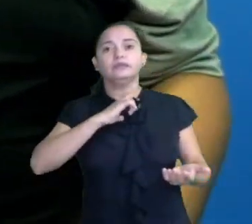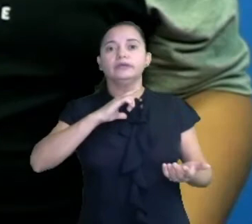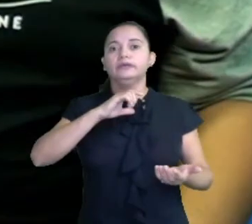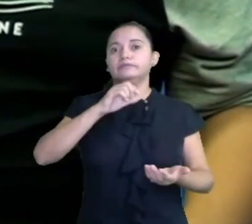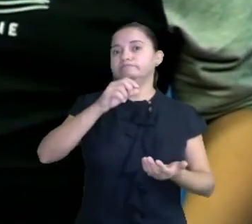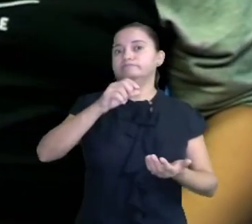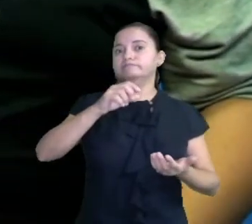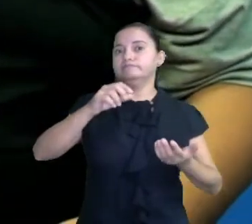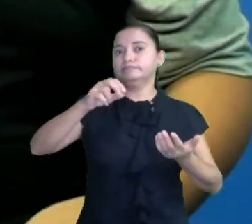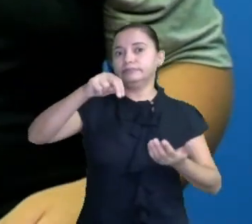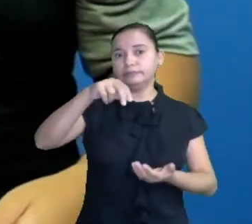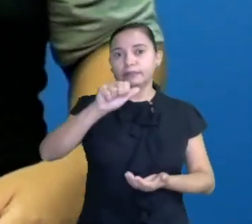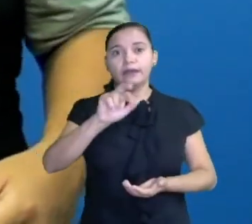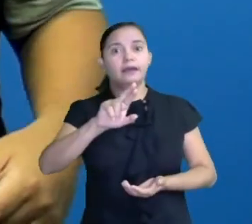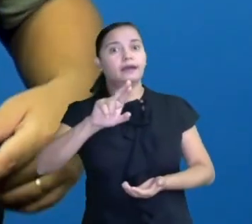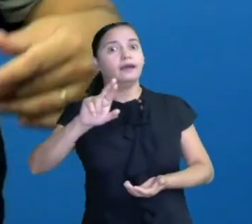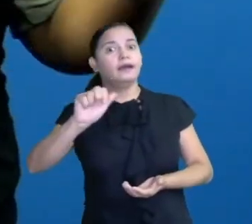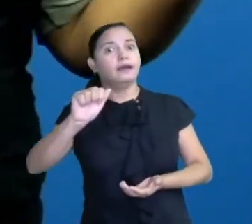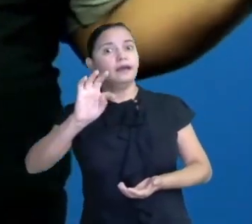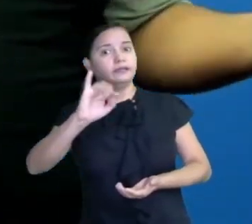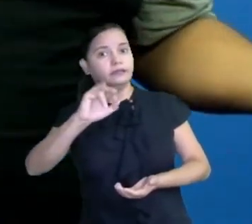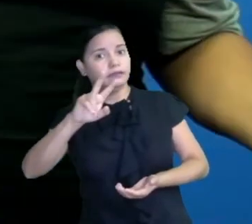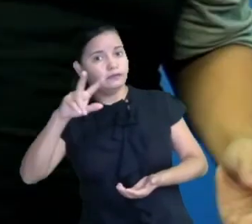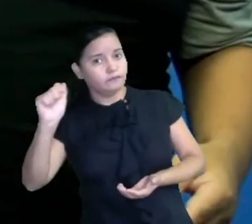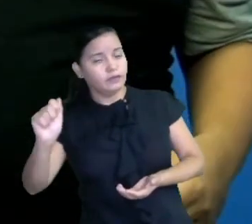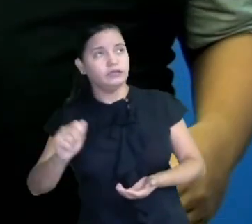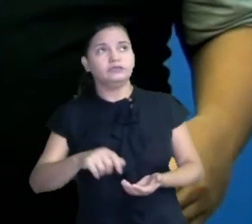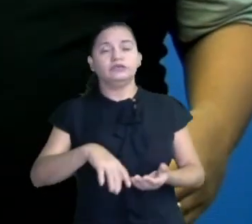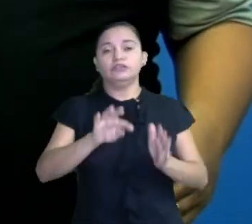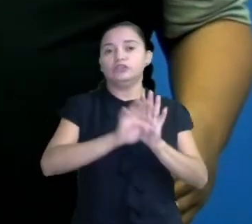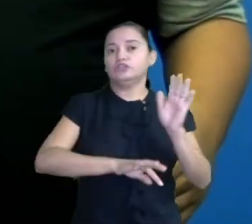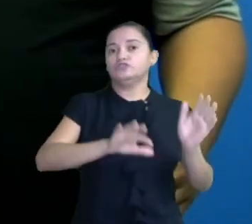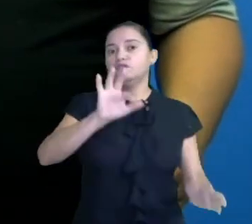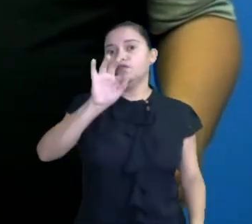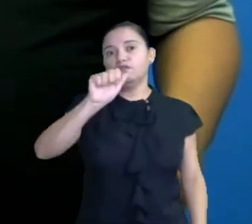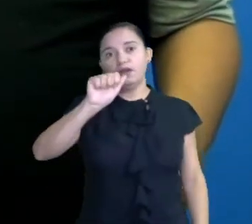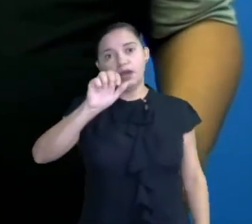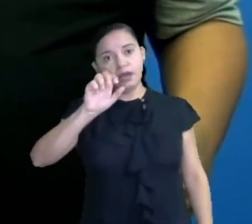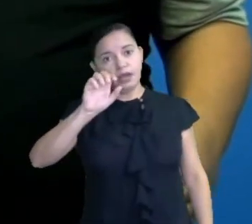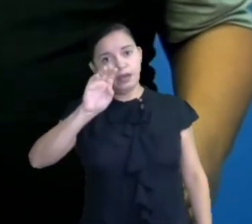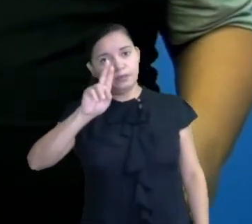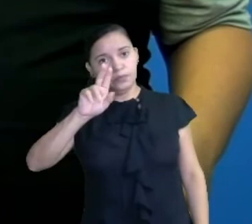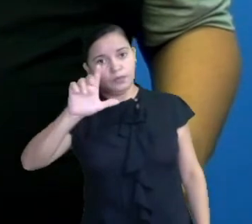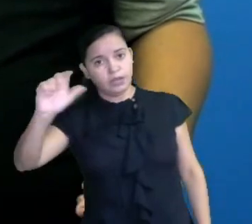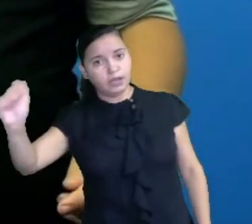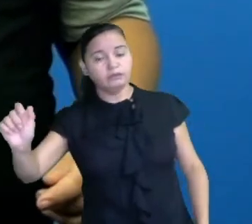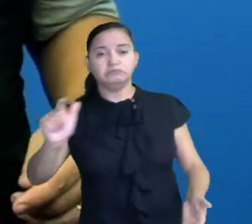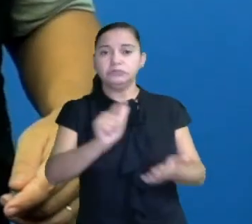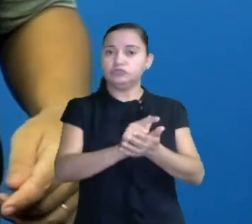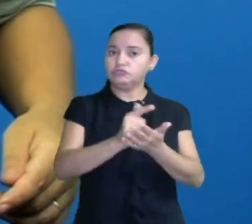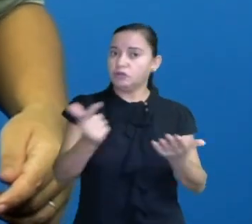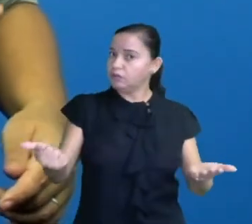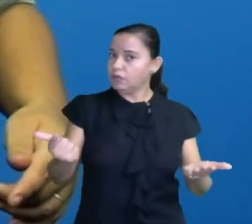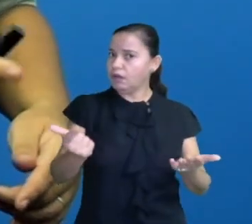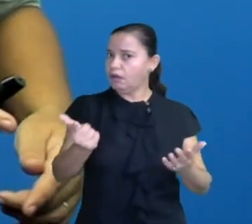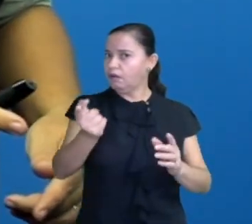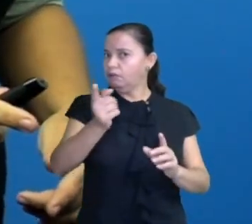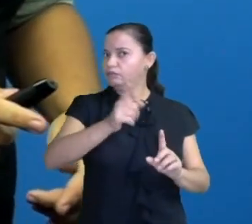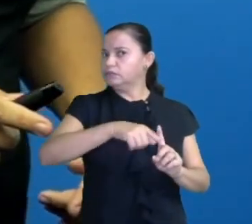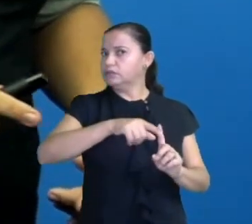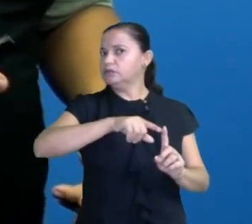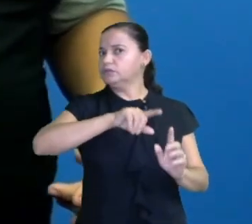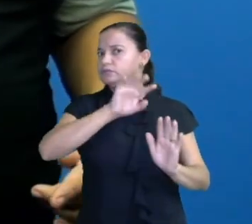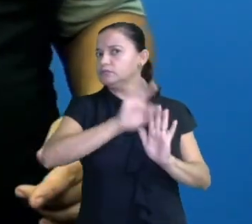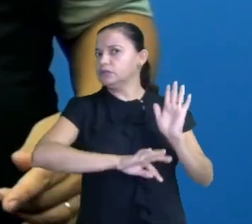em geral, certo? Nos jornais. Lembrando, quando você